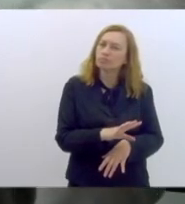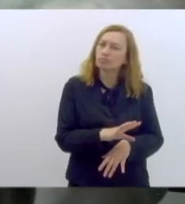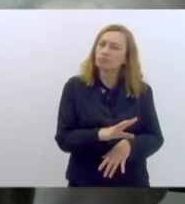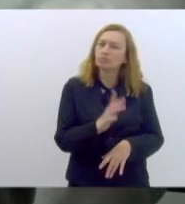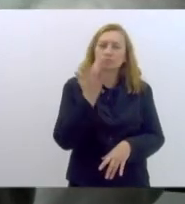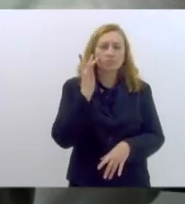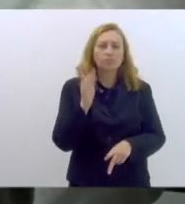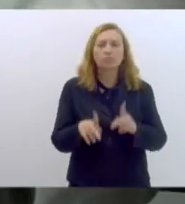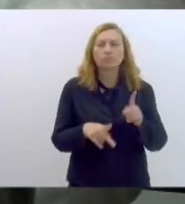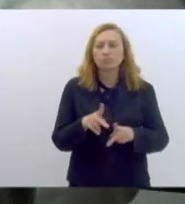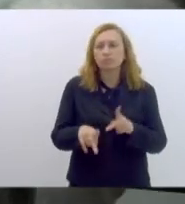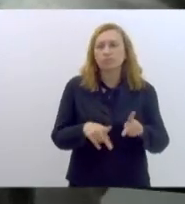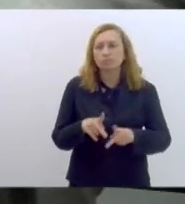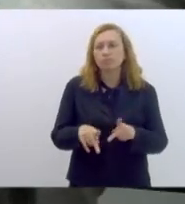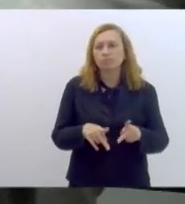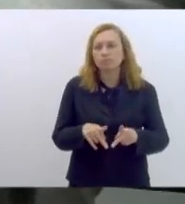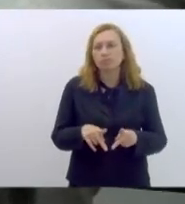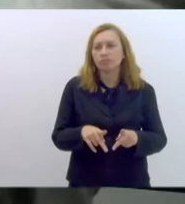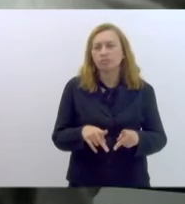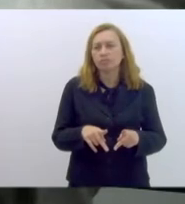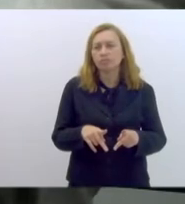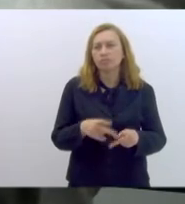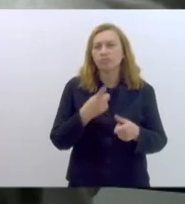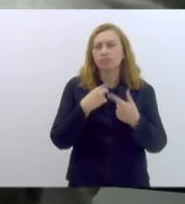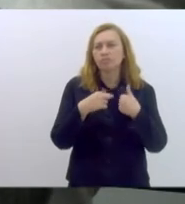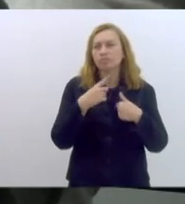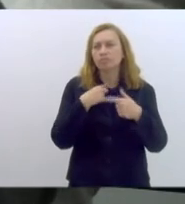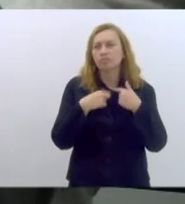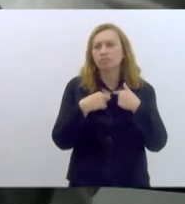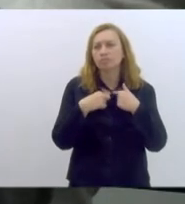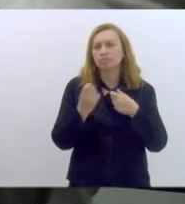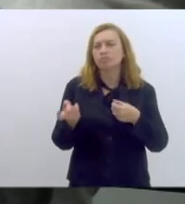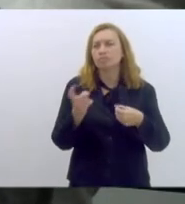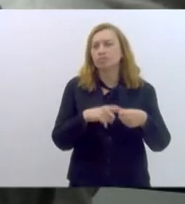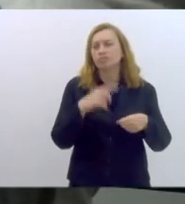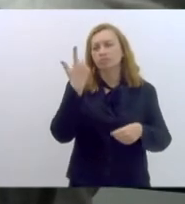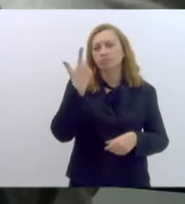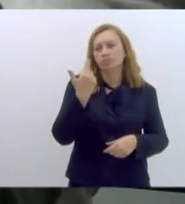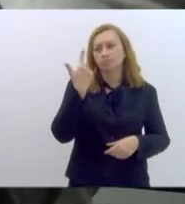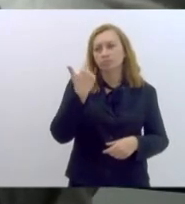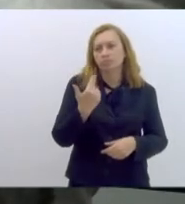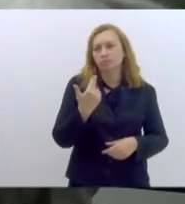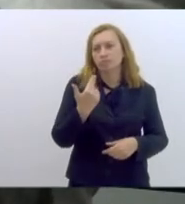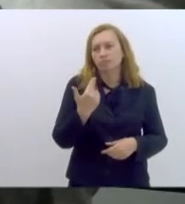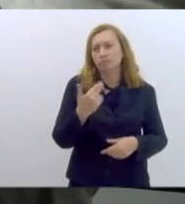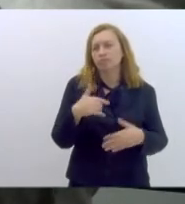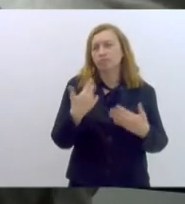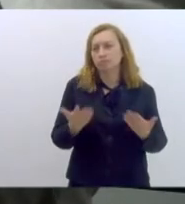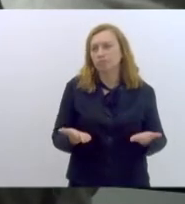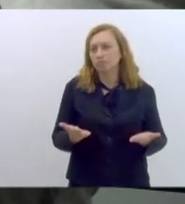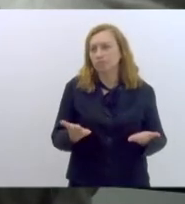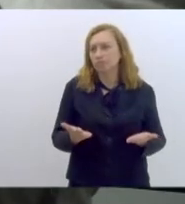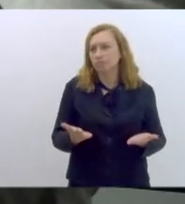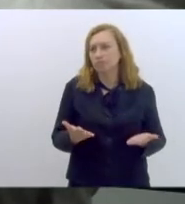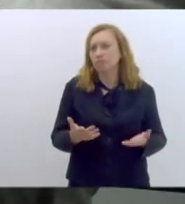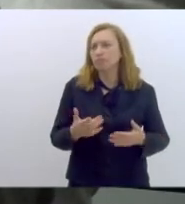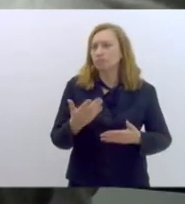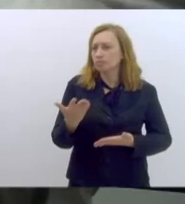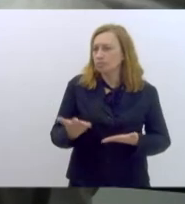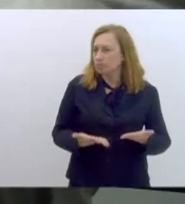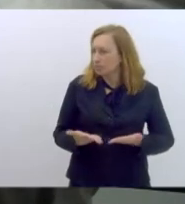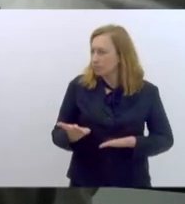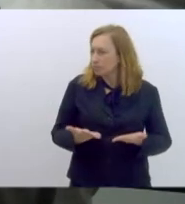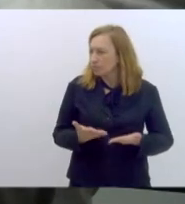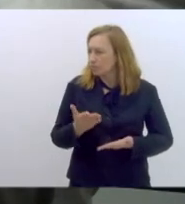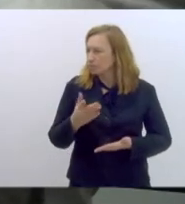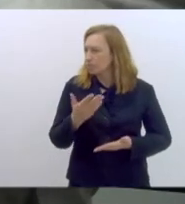né, fluminense, ele tem uma expectativa de uma volta da normalidade. Né? E o servidor, não só